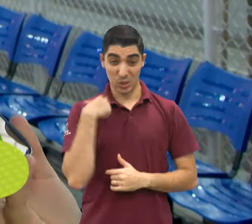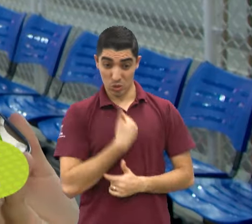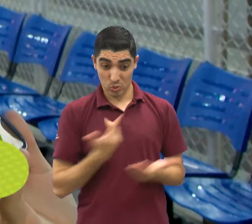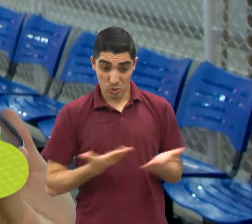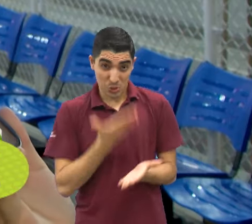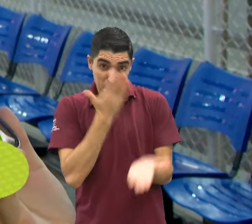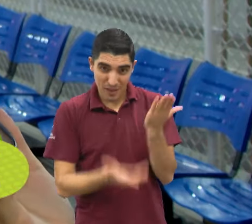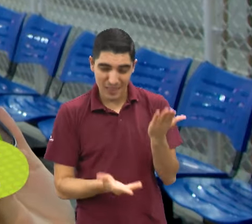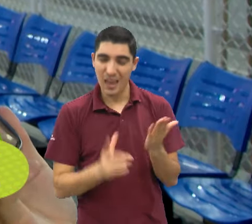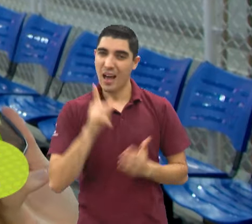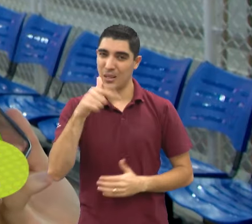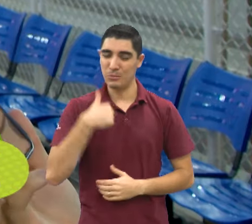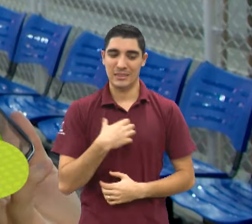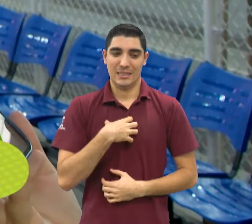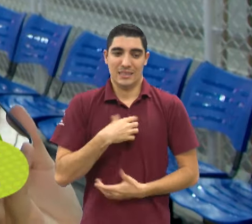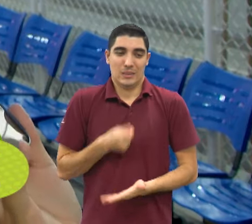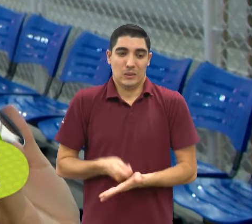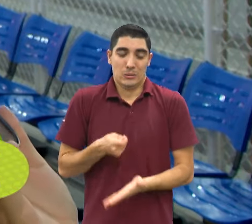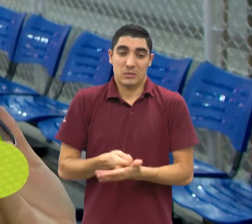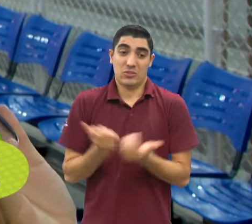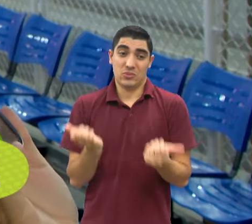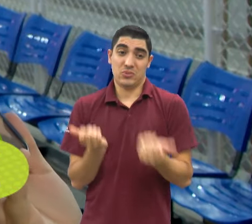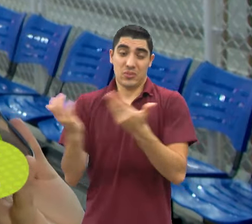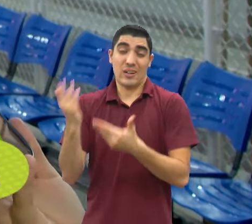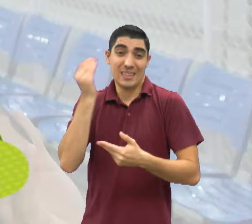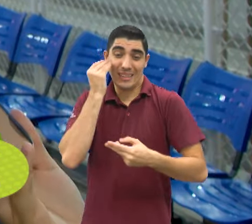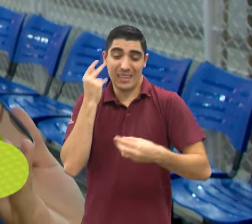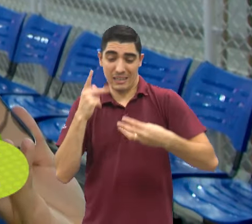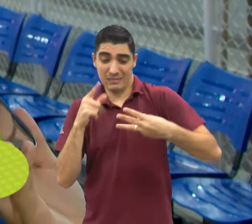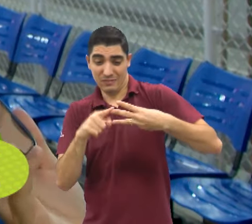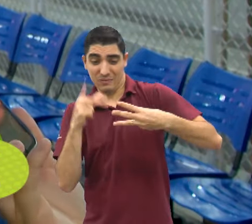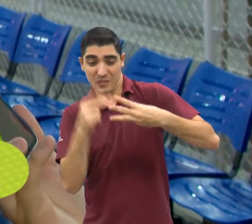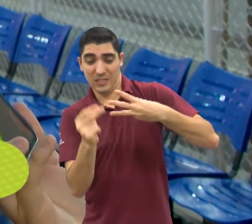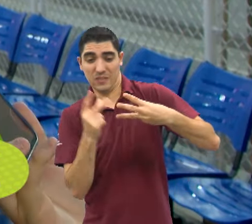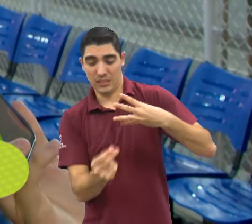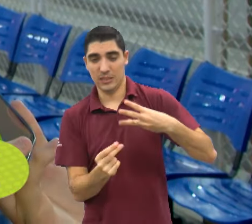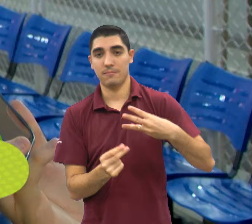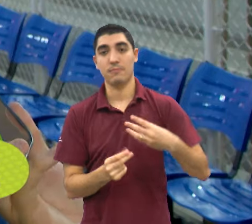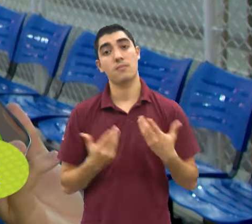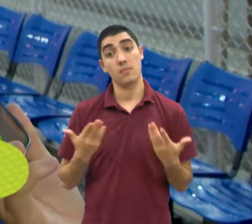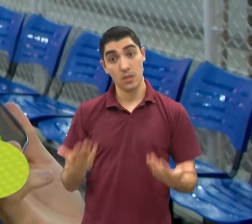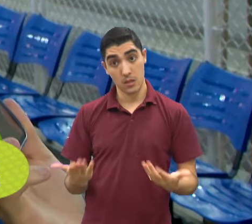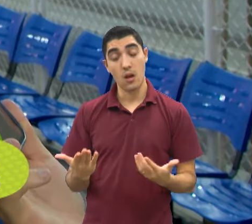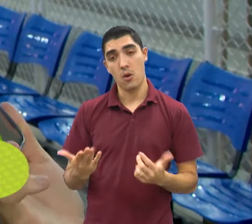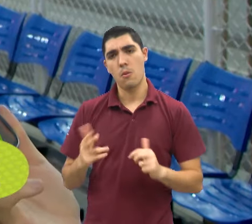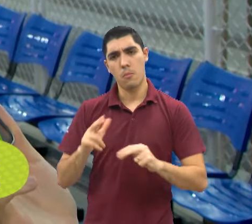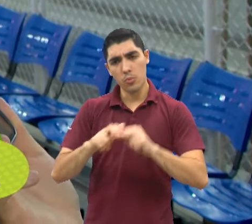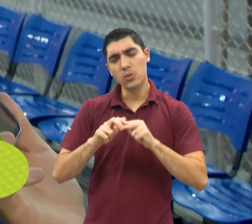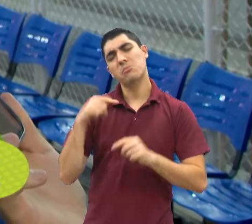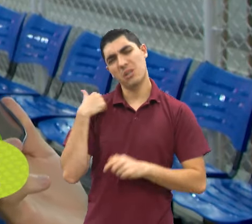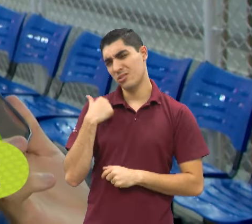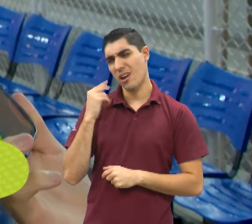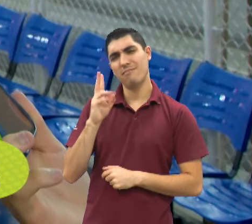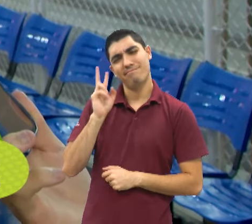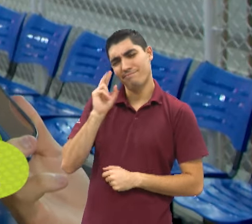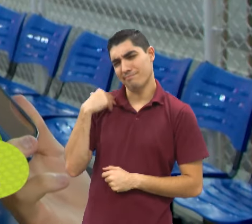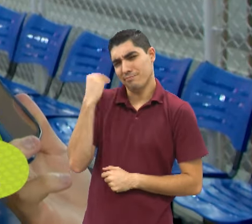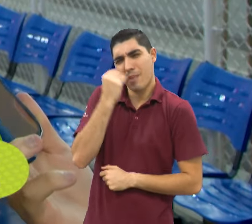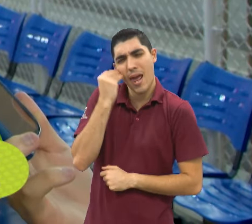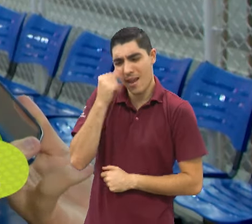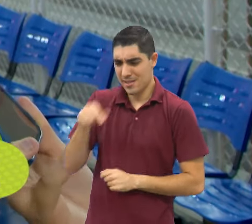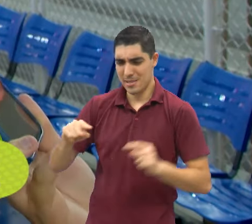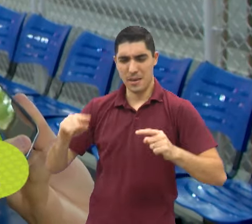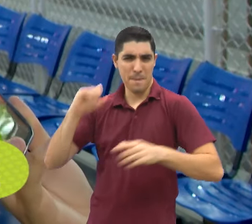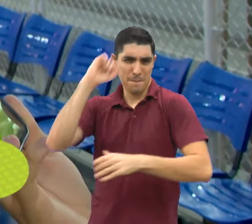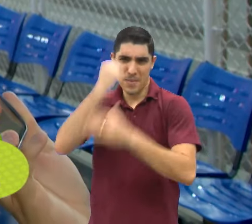aqui, nós vamos ter a obrigação de ganhar 2 lá, né? Então inverte o papel, né? Mas vamos ver, playoff eu já vi acontecer de tudo. Eu lembro quando a gente ganhou